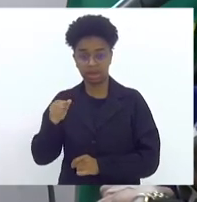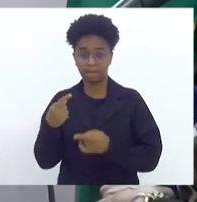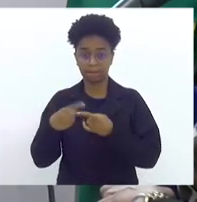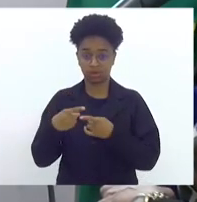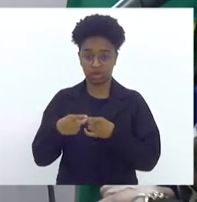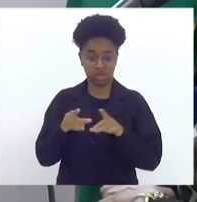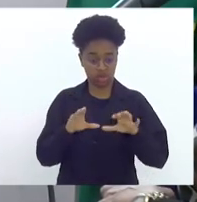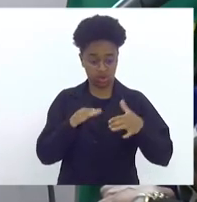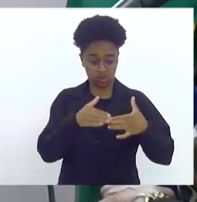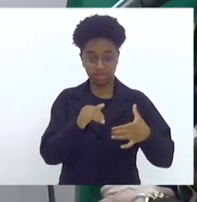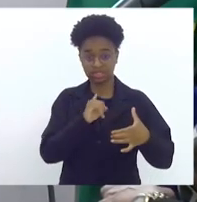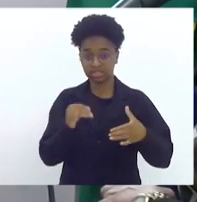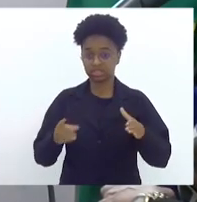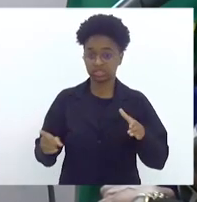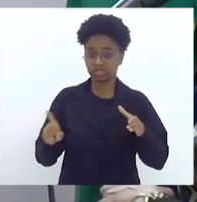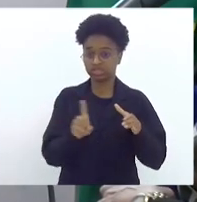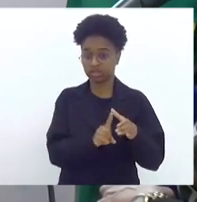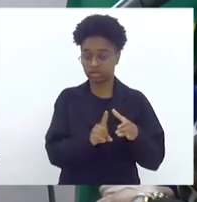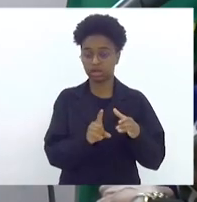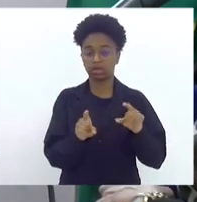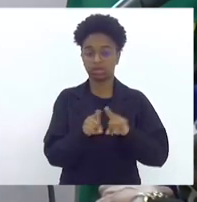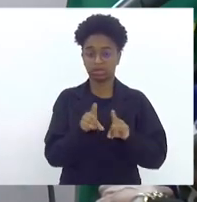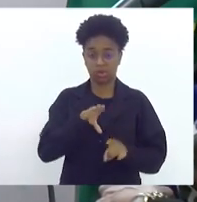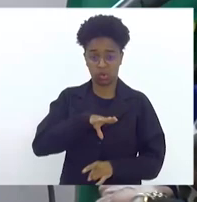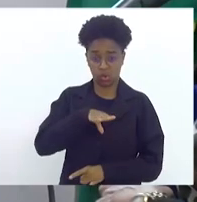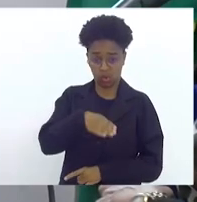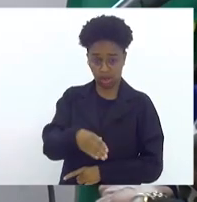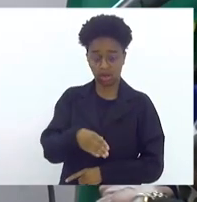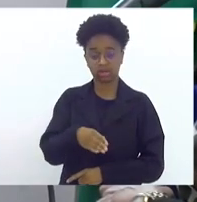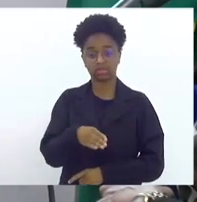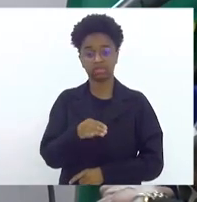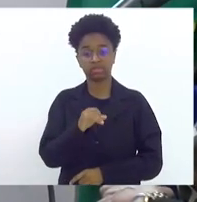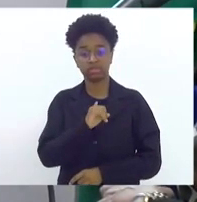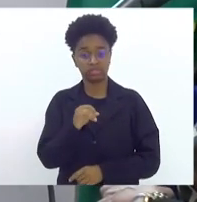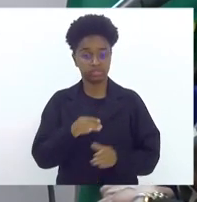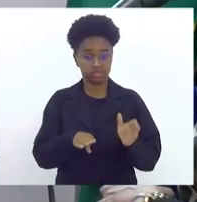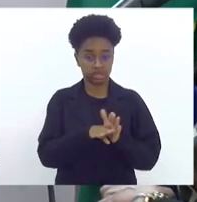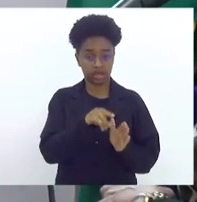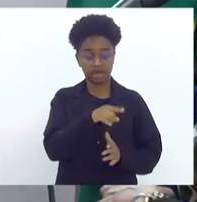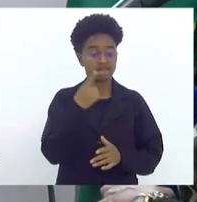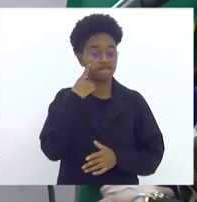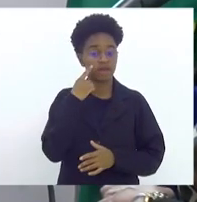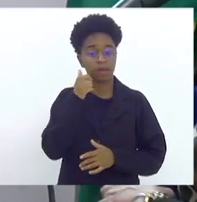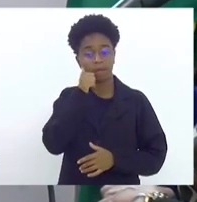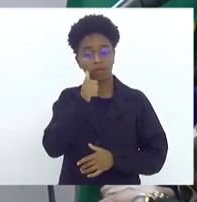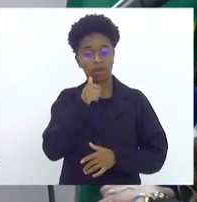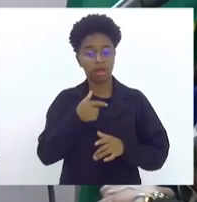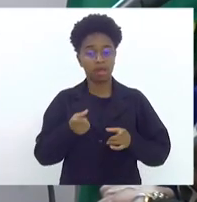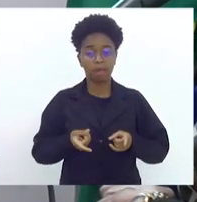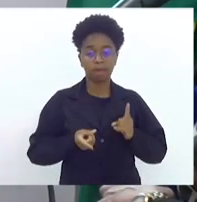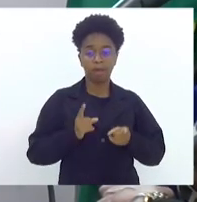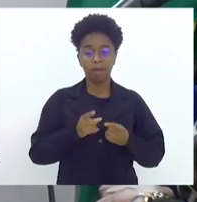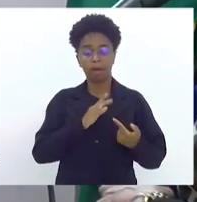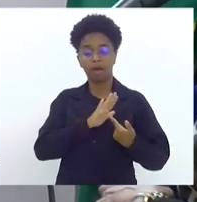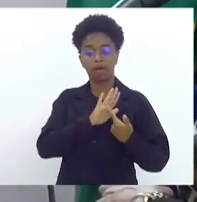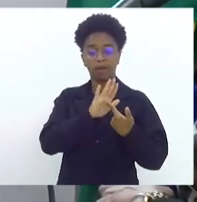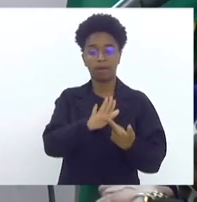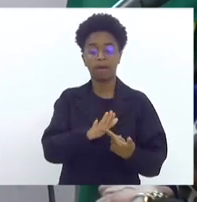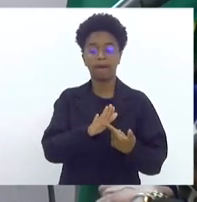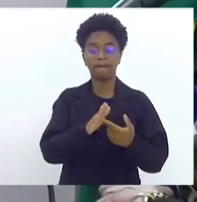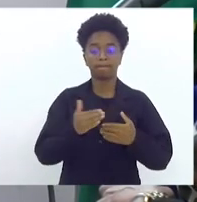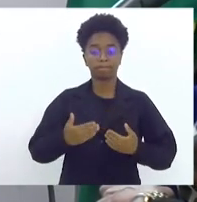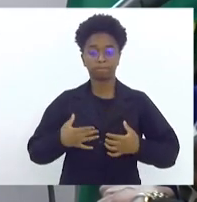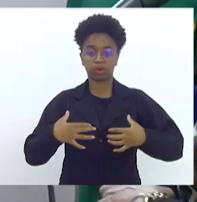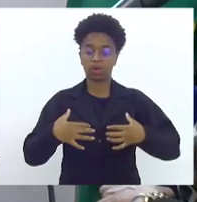na tribo Se ela chegar lá e se ela for corajosa vai lá na tribo que as mulheres andam com os peitos para fora para alimentar suas crises e viver dentro